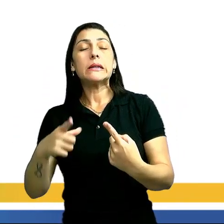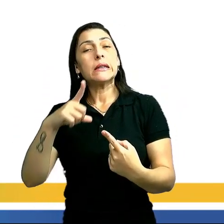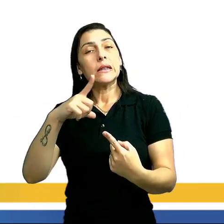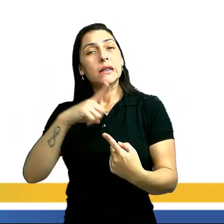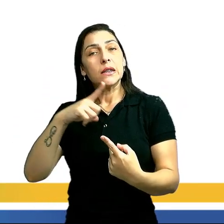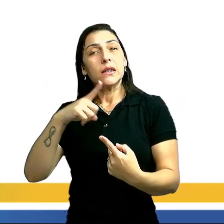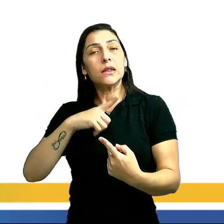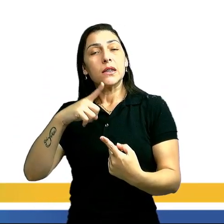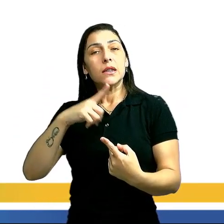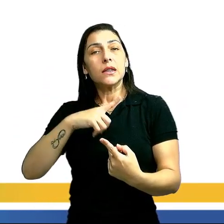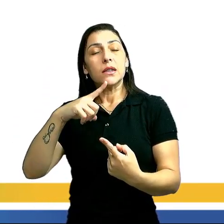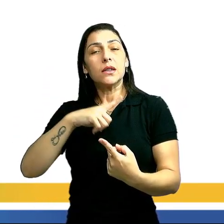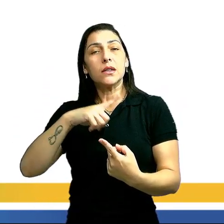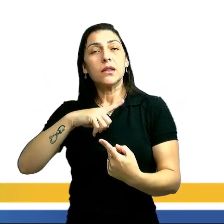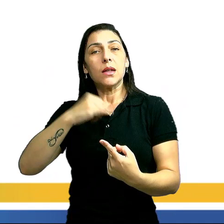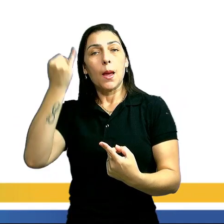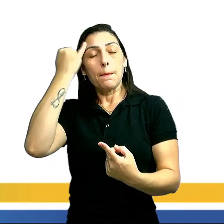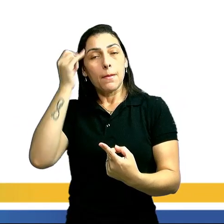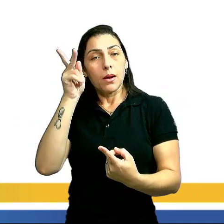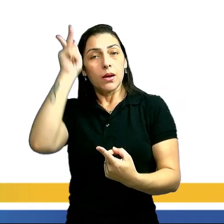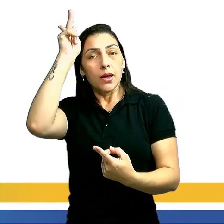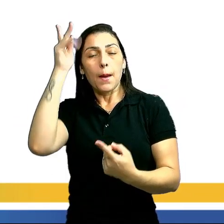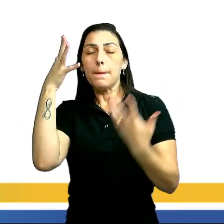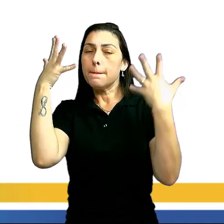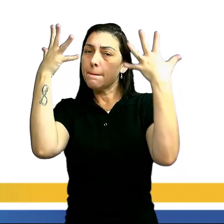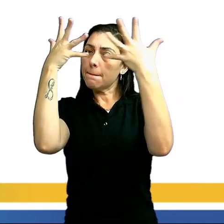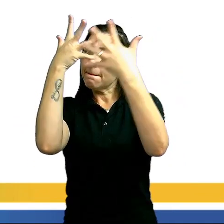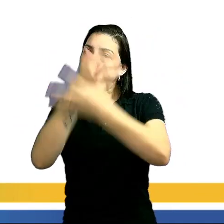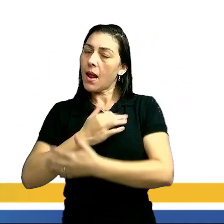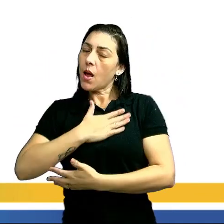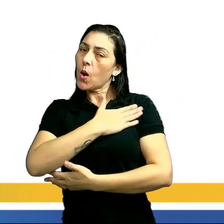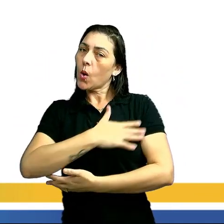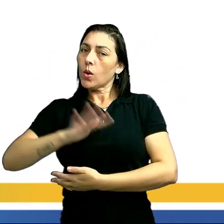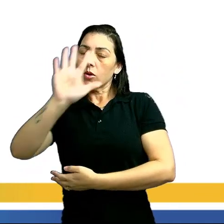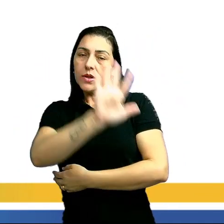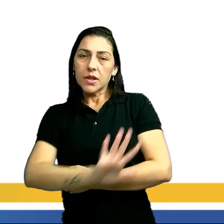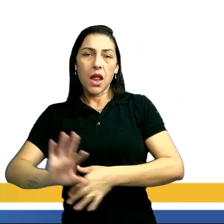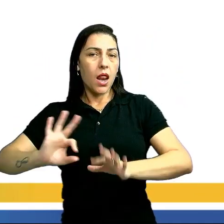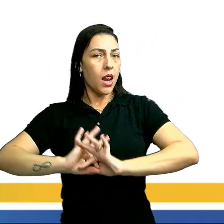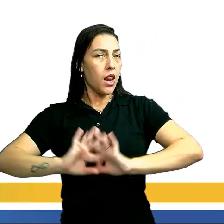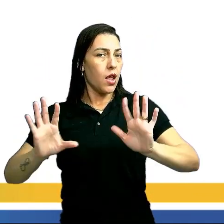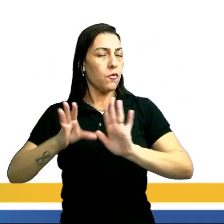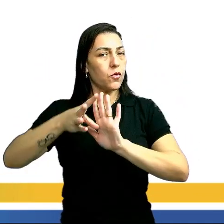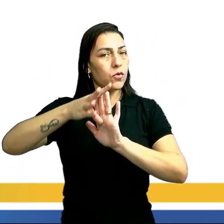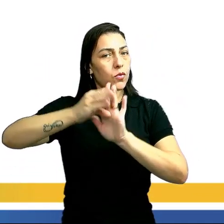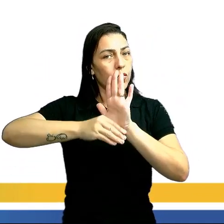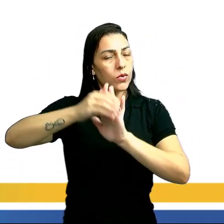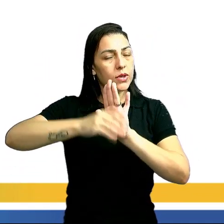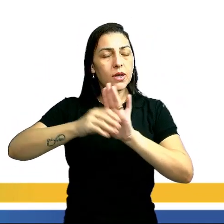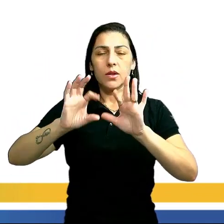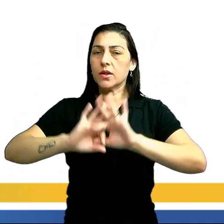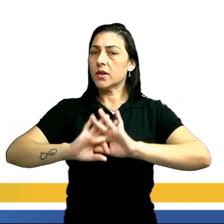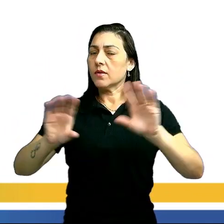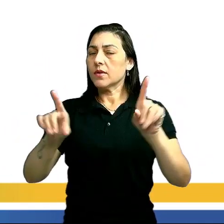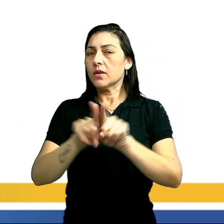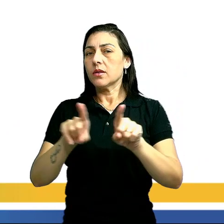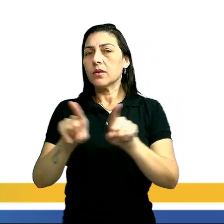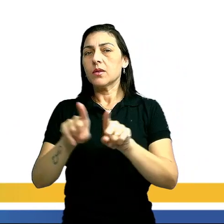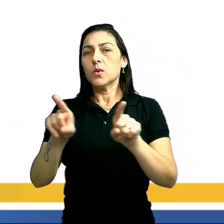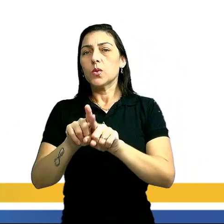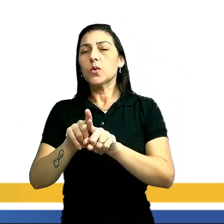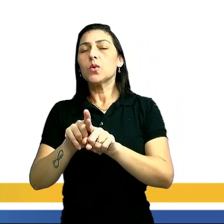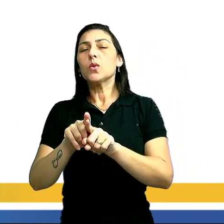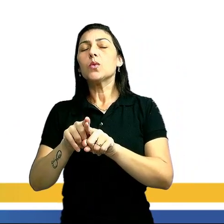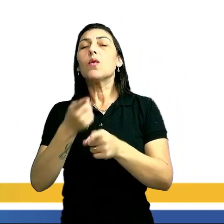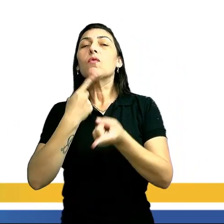ter o Kant, que vai dizer que belo é aquilo que agrada universalmente, independentemente de um conceito, independentemente de um